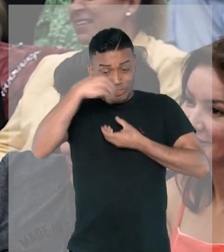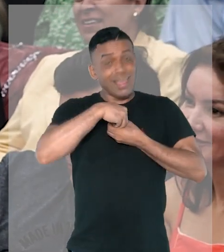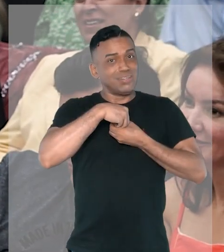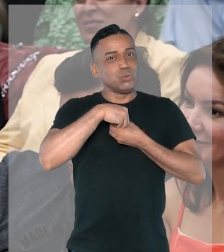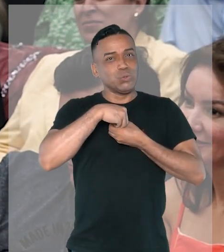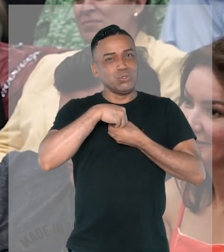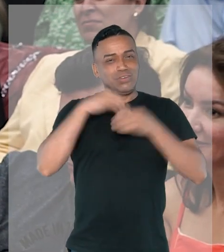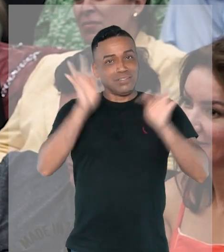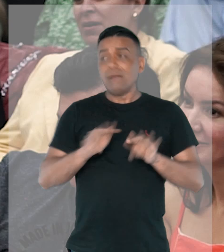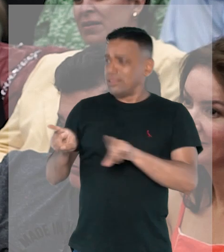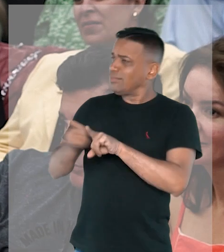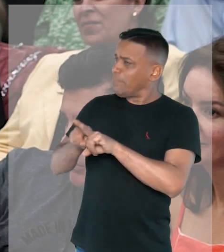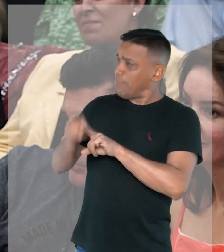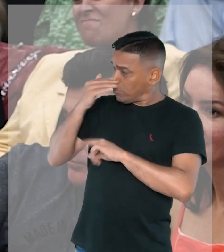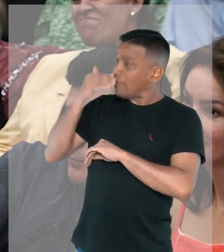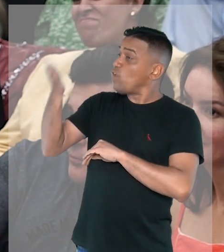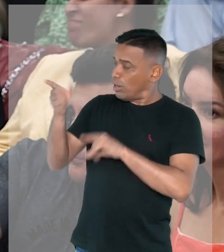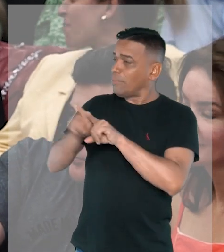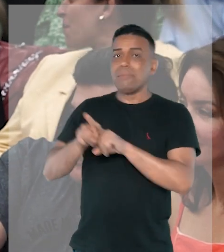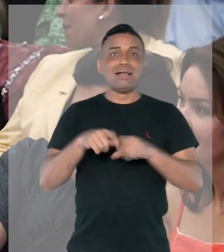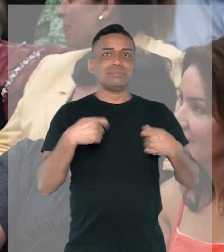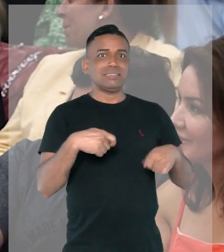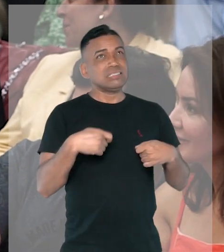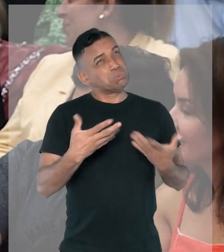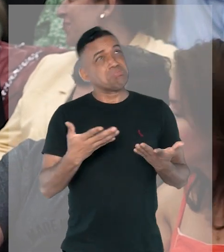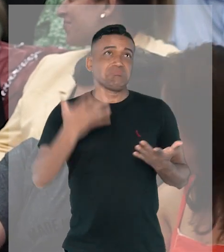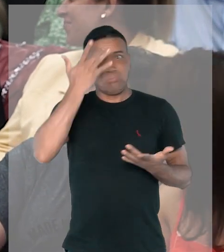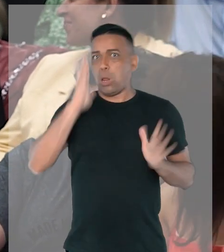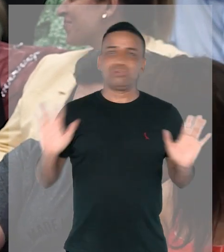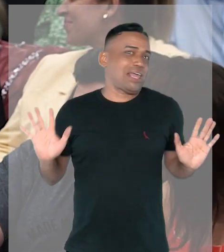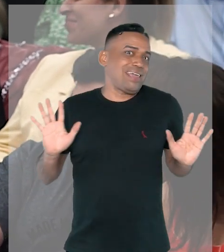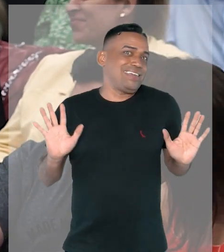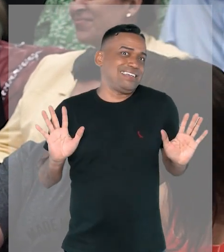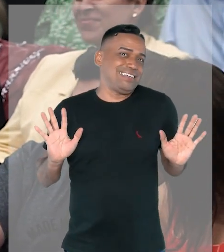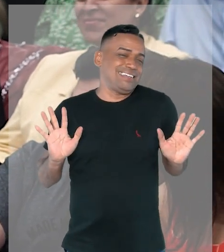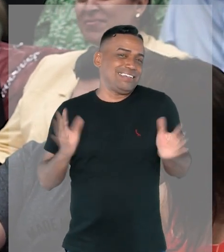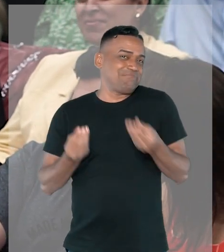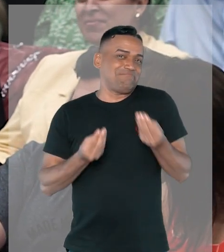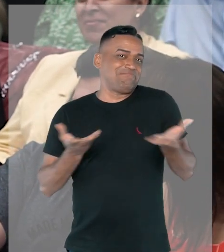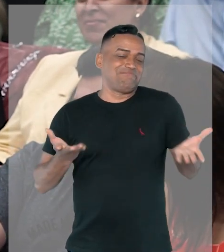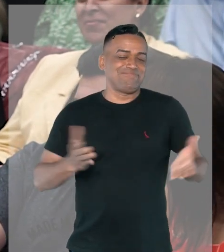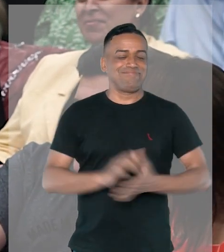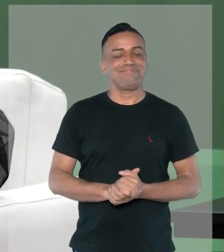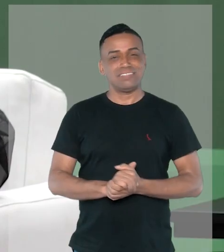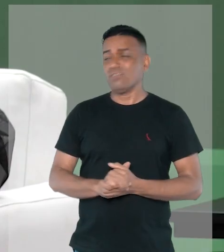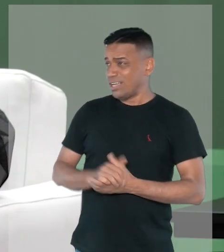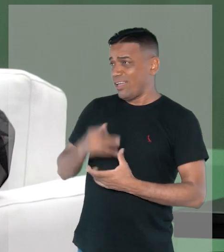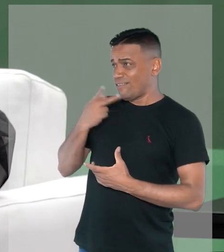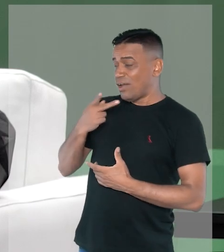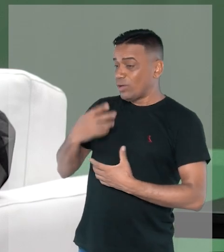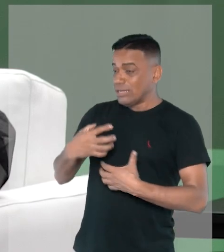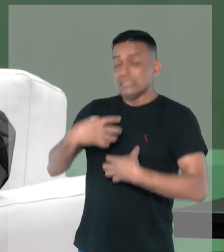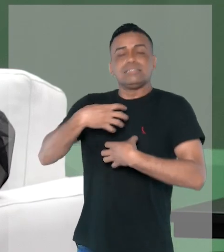mim. Também, mas pode estar fora também. Mas eu precisar, pois é, não sei ainda. Mas você quer dizer um estado